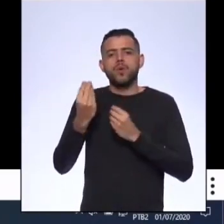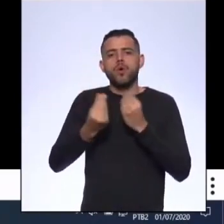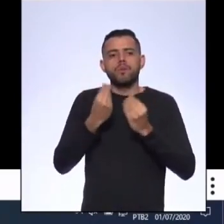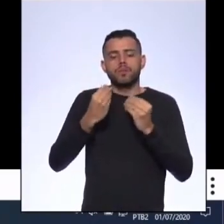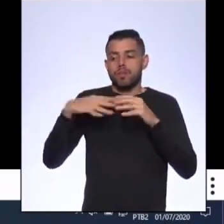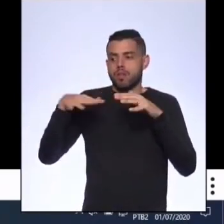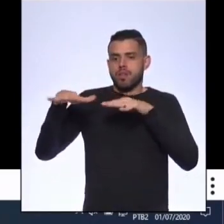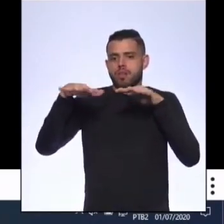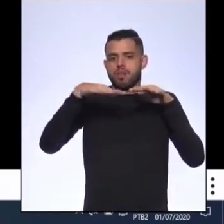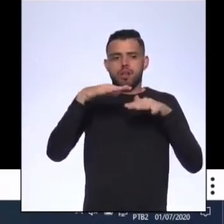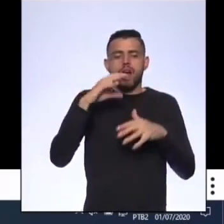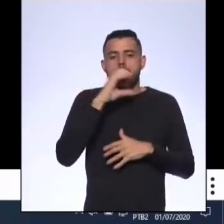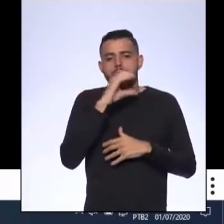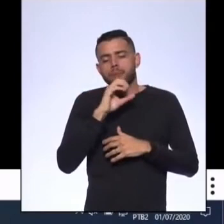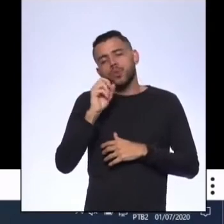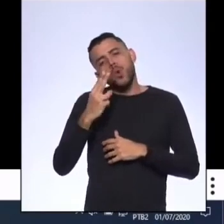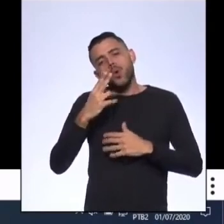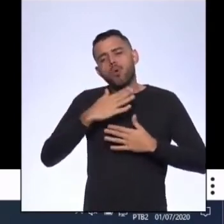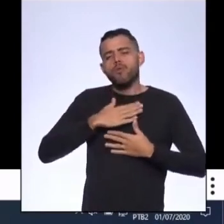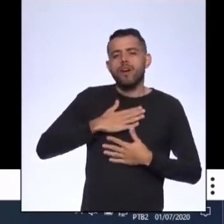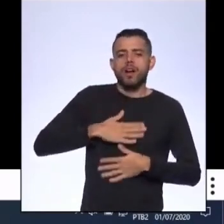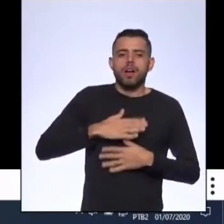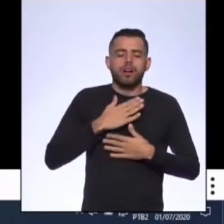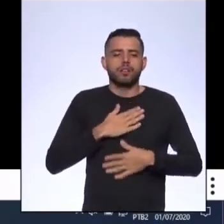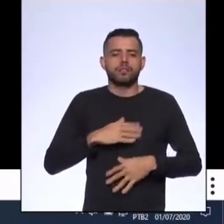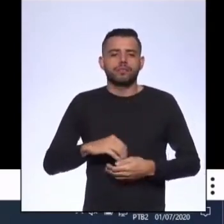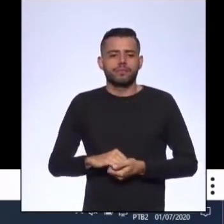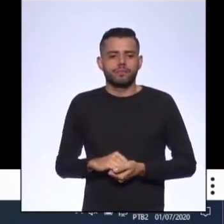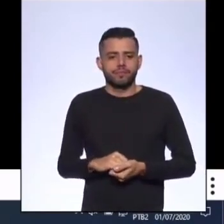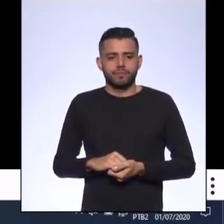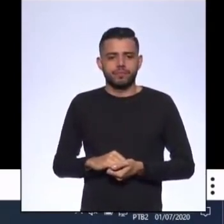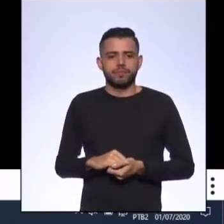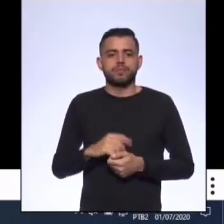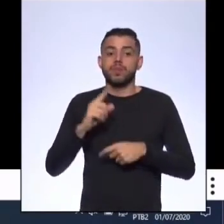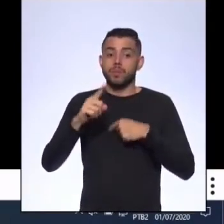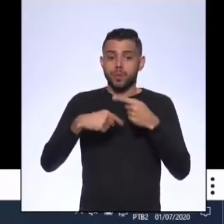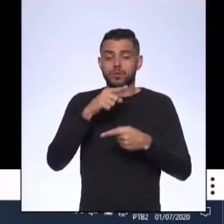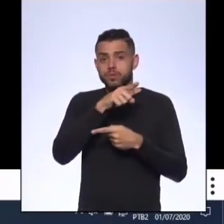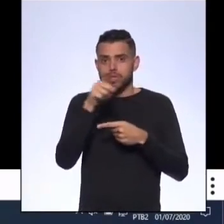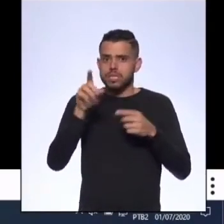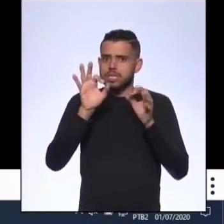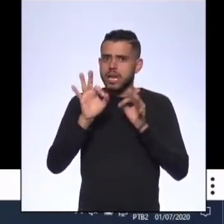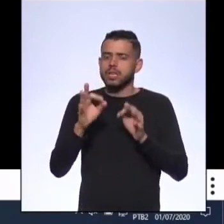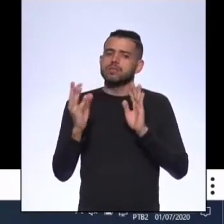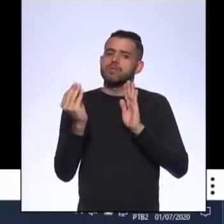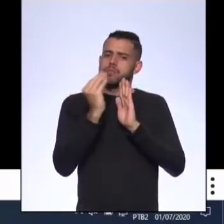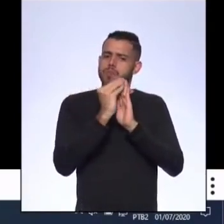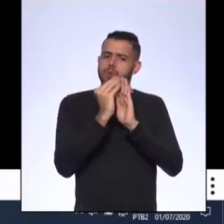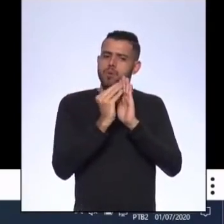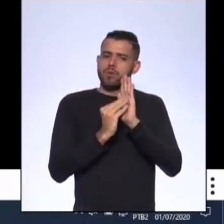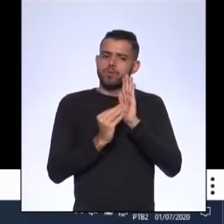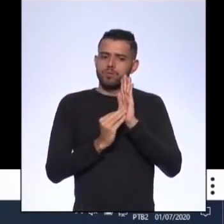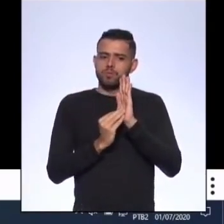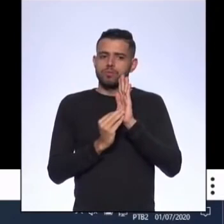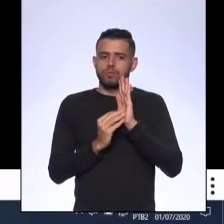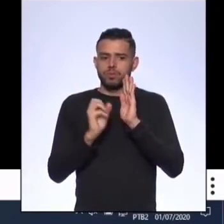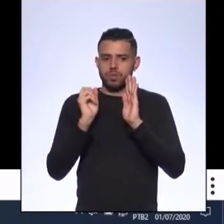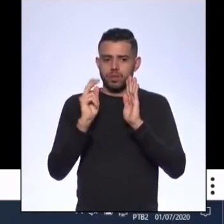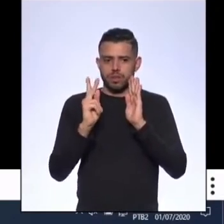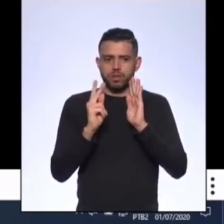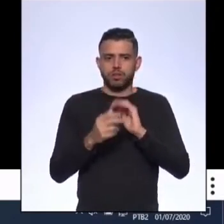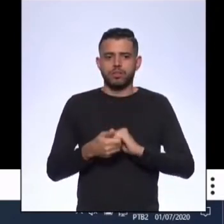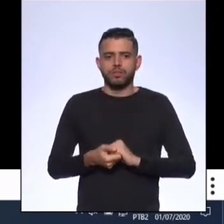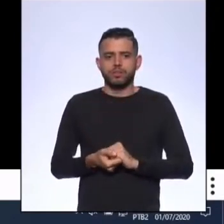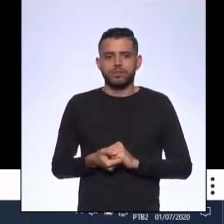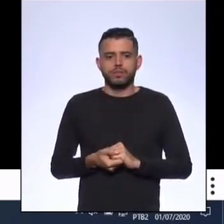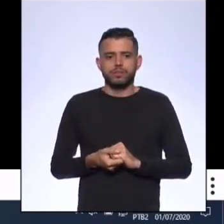tá? Essa questão é fundamental. Depois vocês vão preencher certinho e colocar no chat pra gente aqui. Tranquilo? Tá